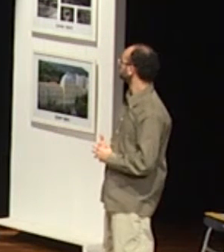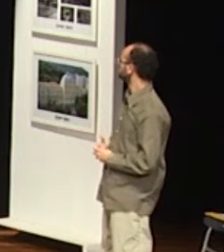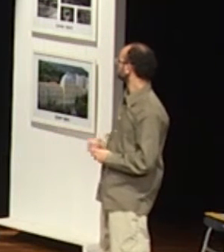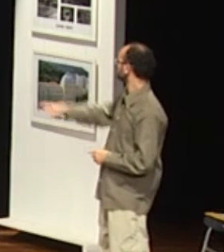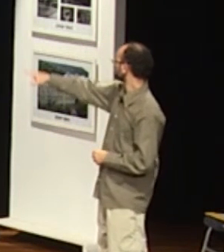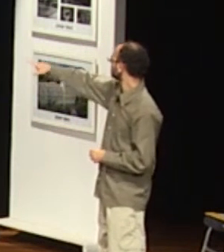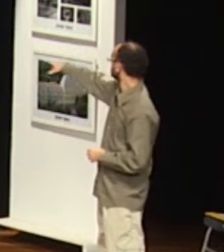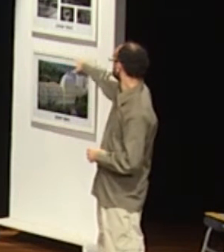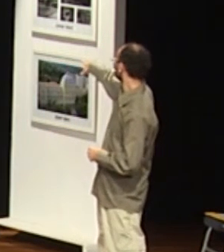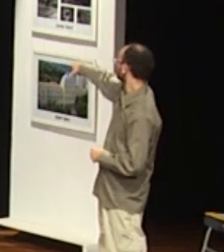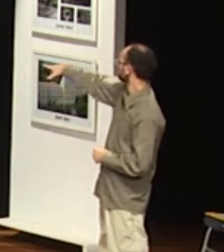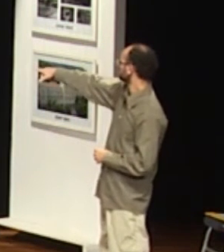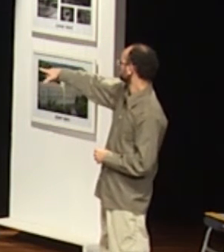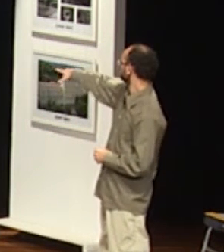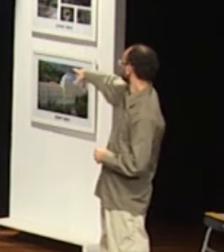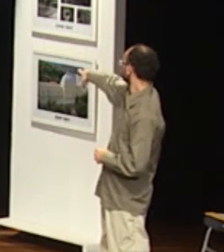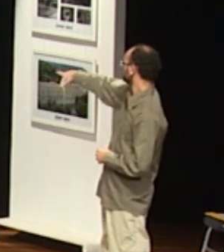Nós temos o devido valor.